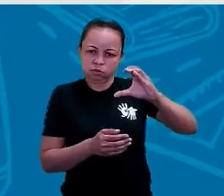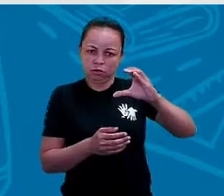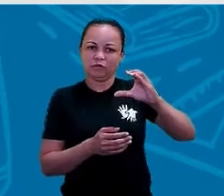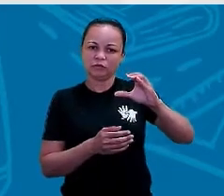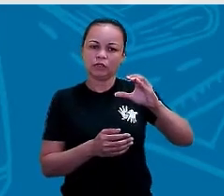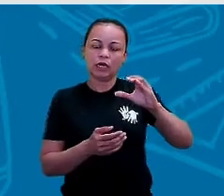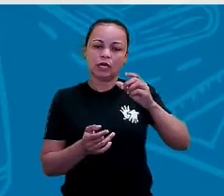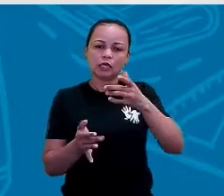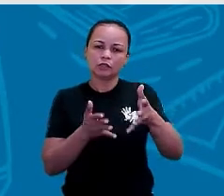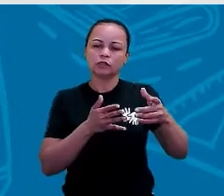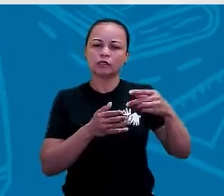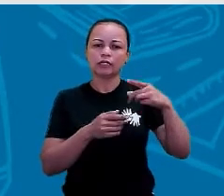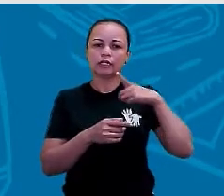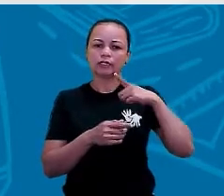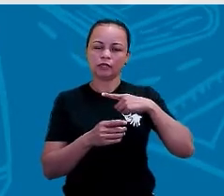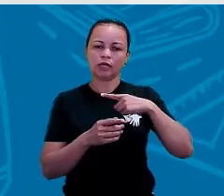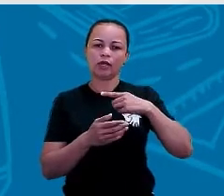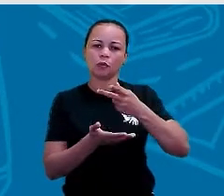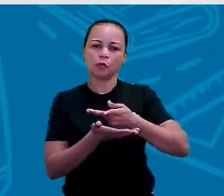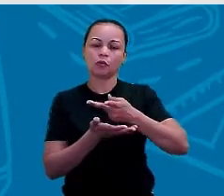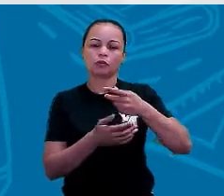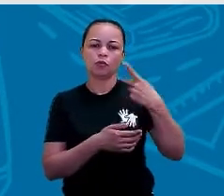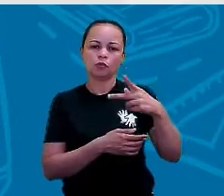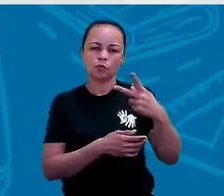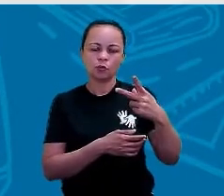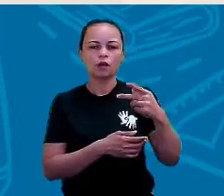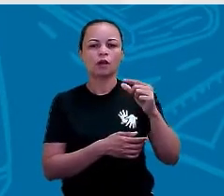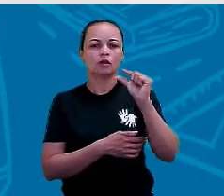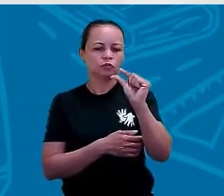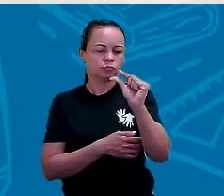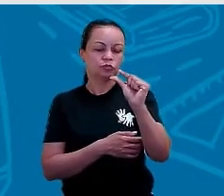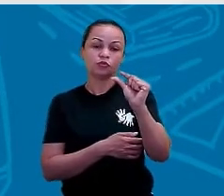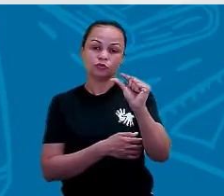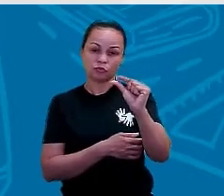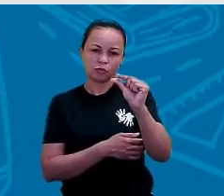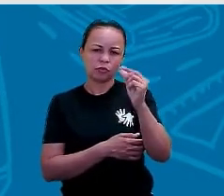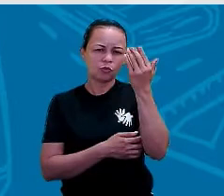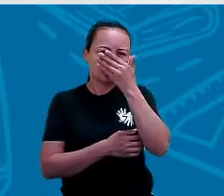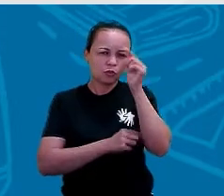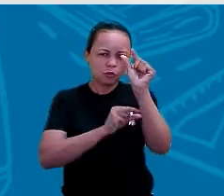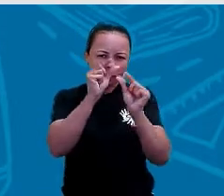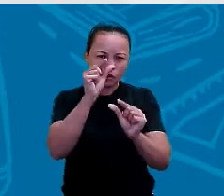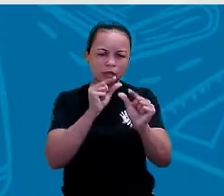né, através desses micro-organismos, né, desses fungos, tá certo?